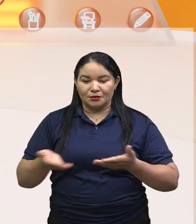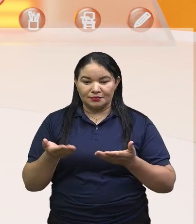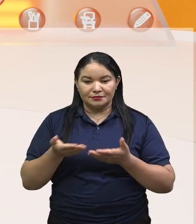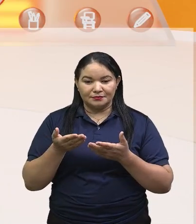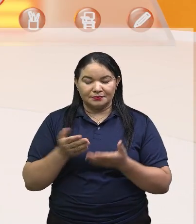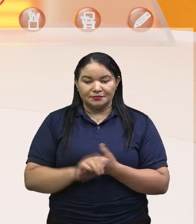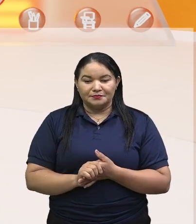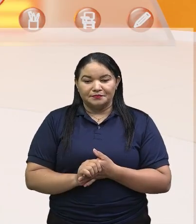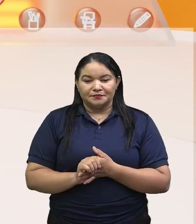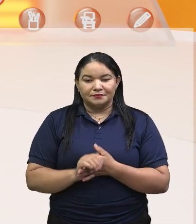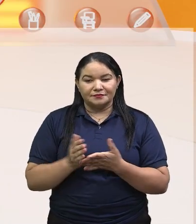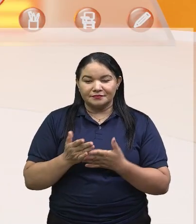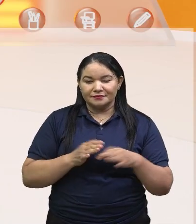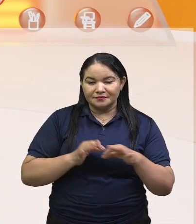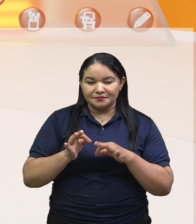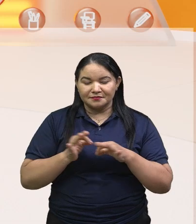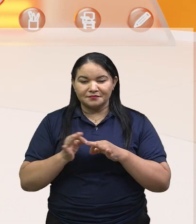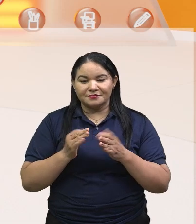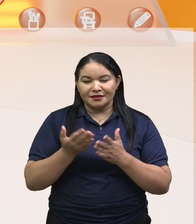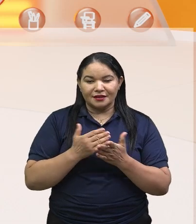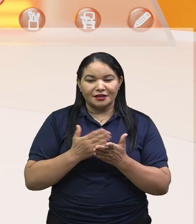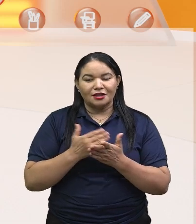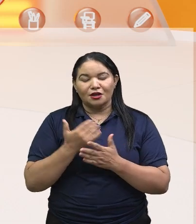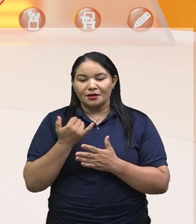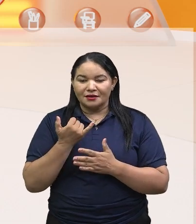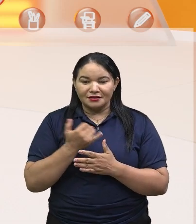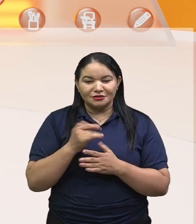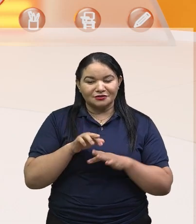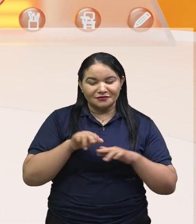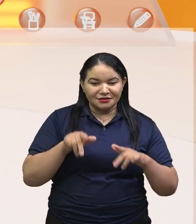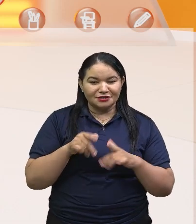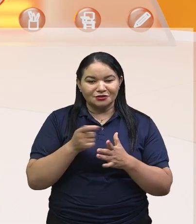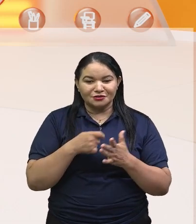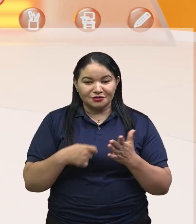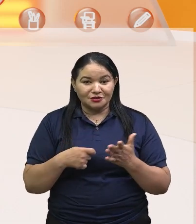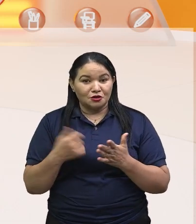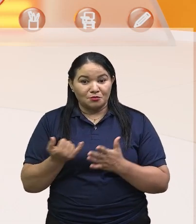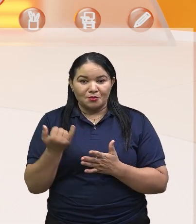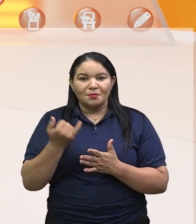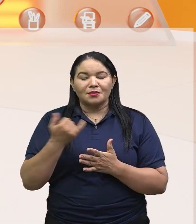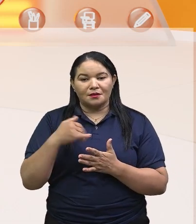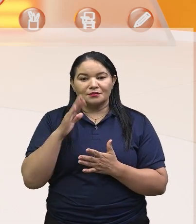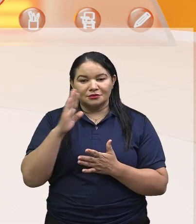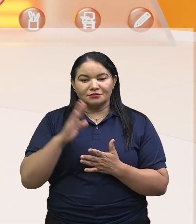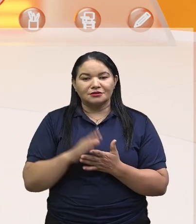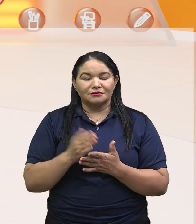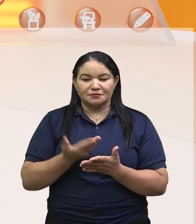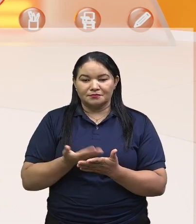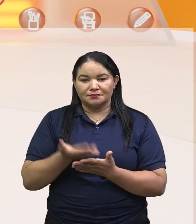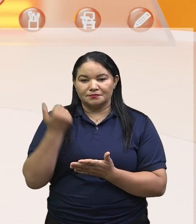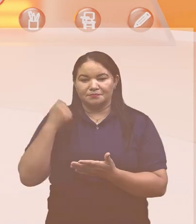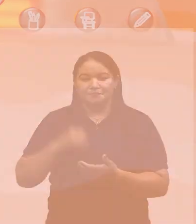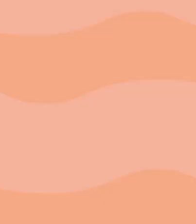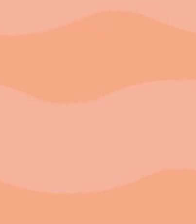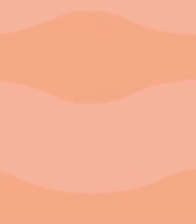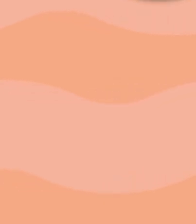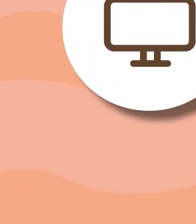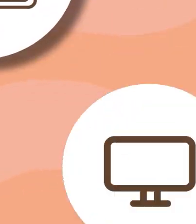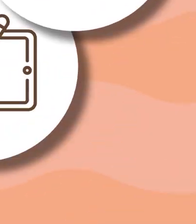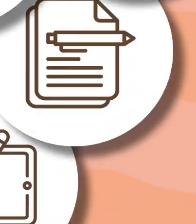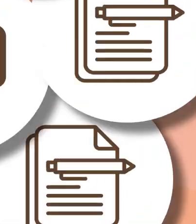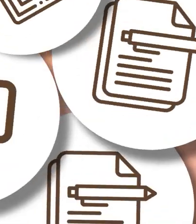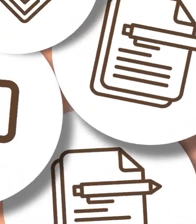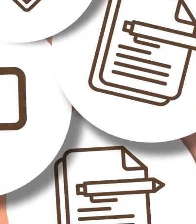momento, separe aí seus cadernos, suas canetinhas coloridas, tome nota dos pontos importantes. Vamos à aula.